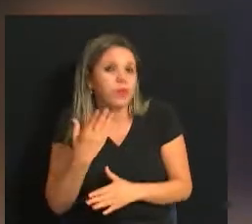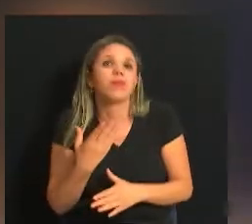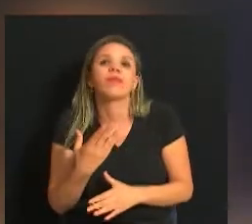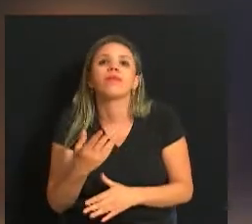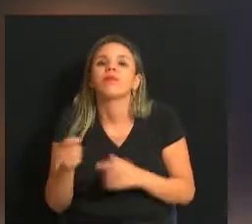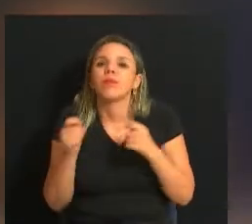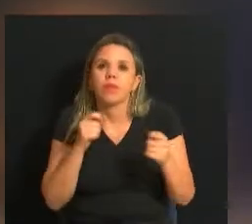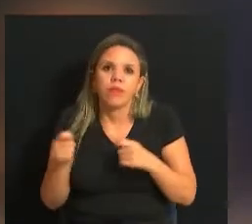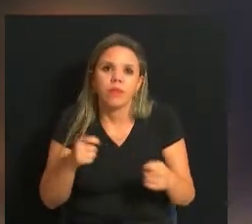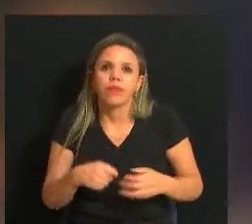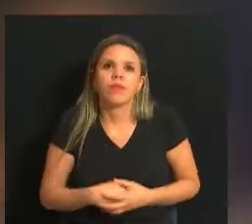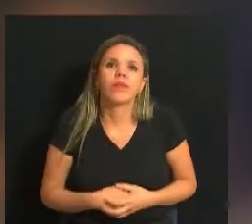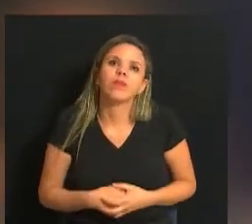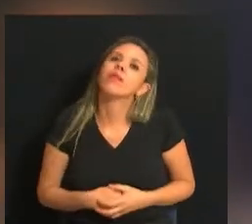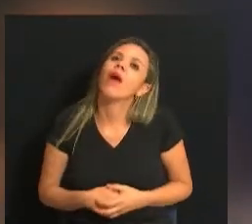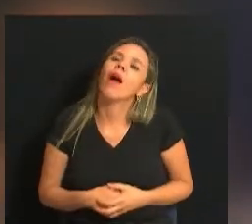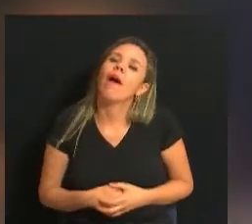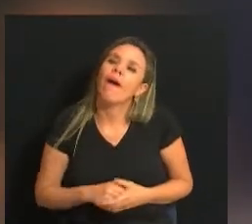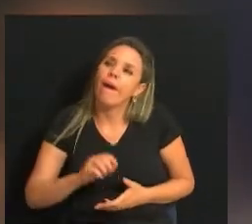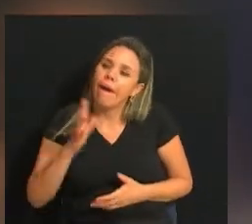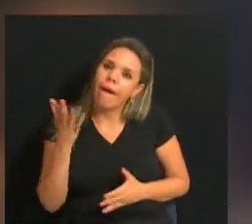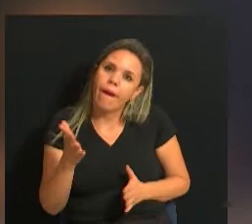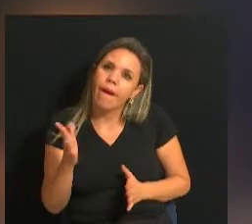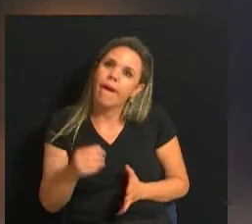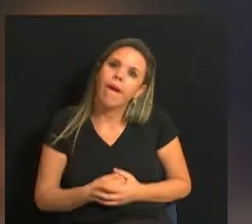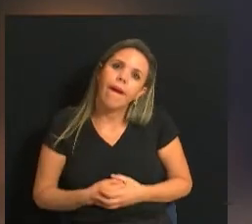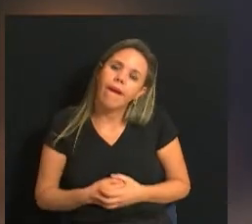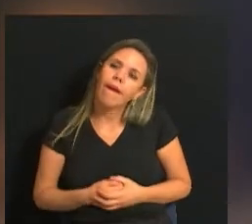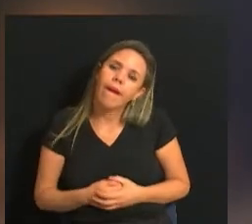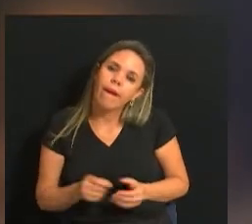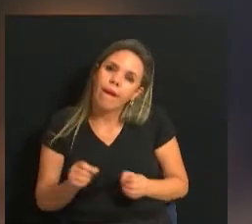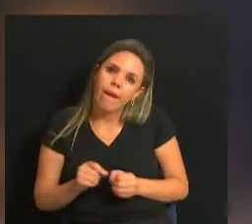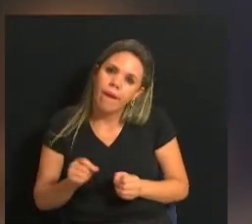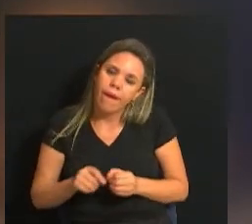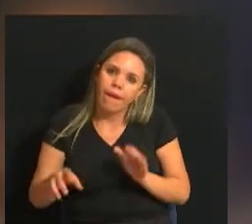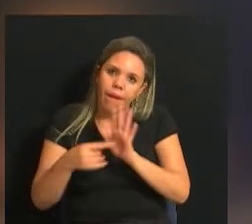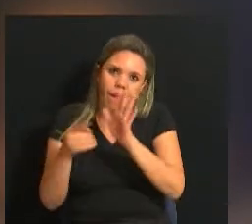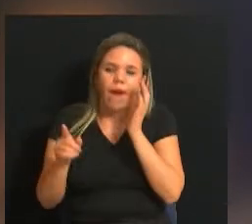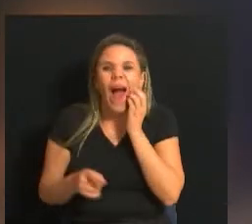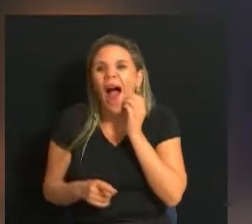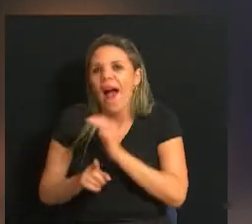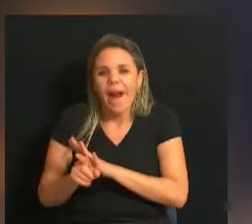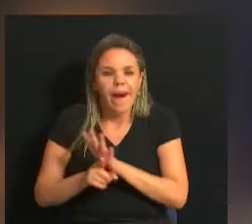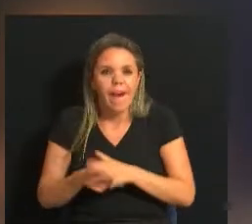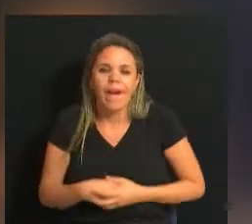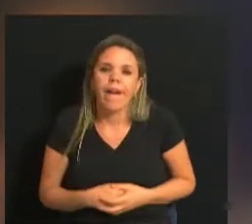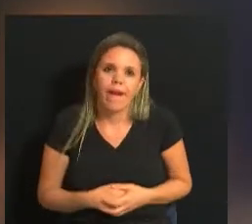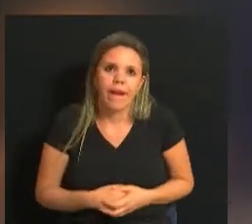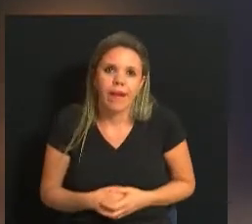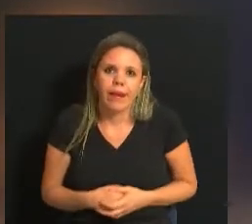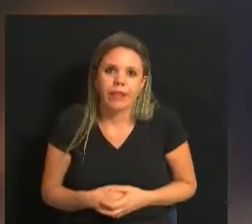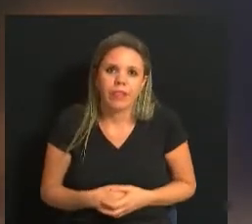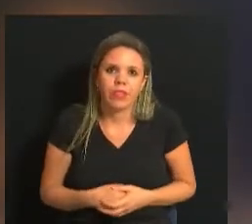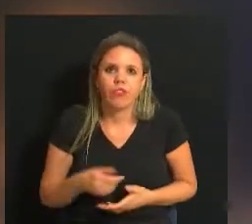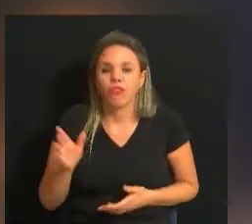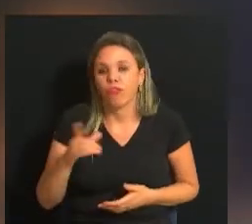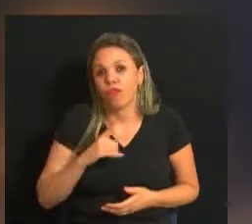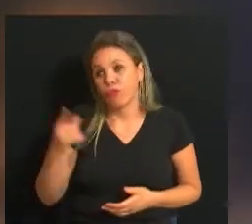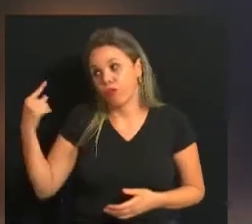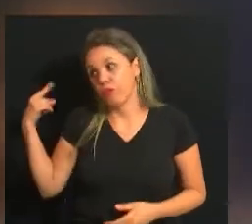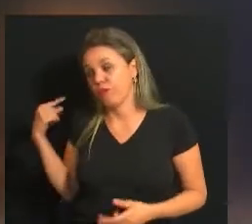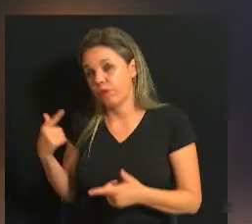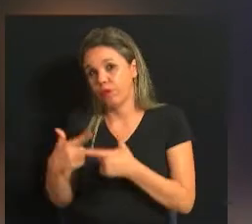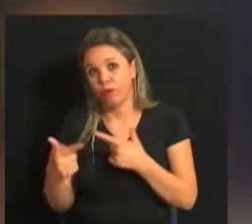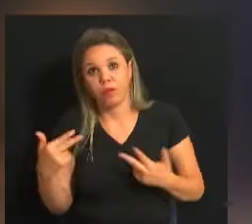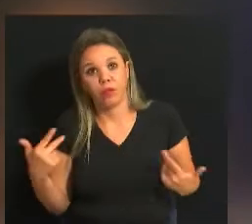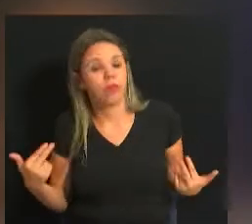entrevistas que foram realizadas apontam que já havia uma situação